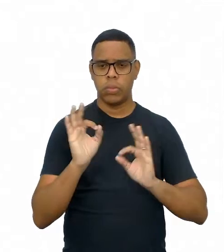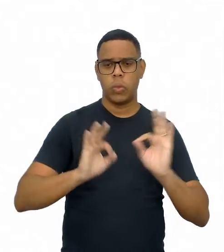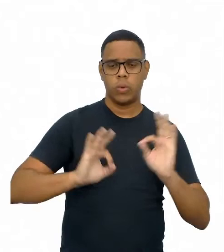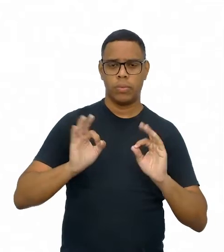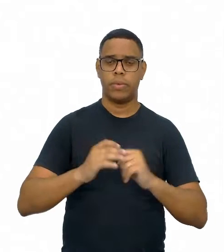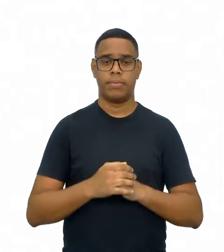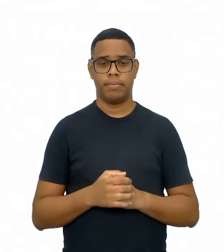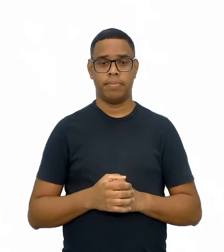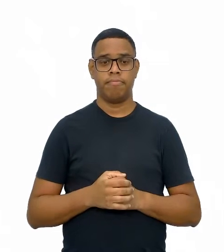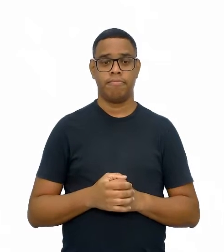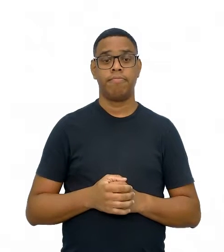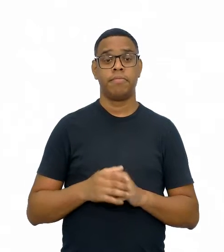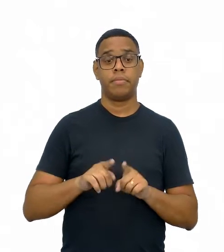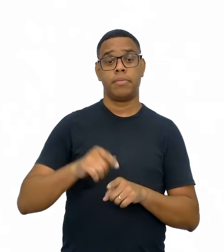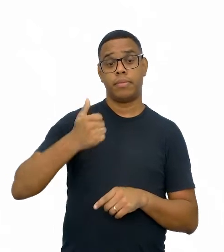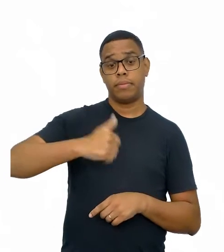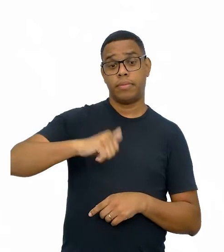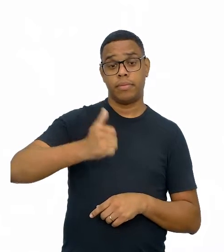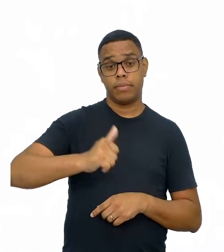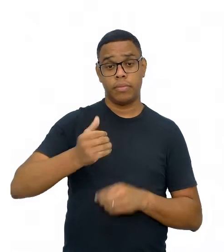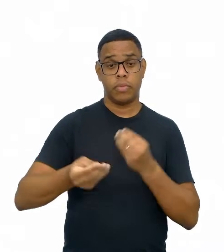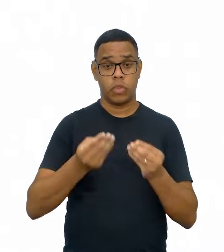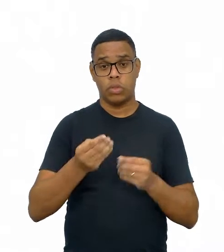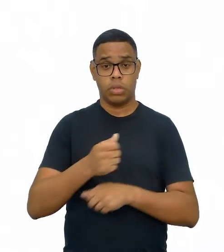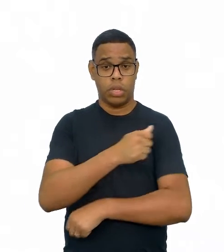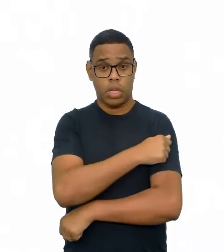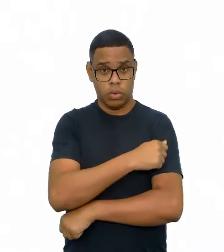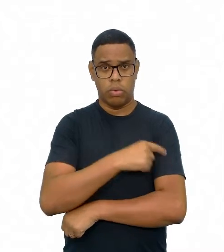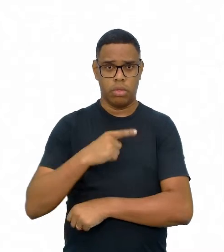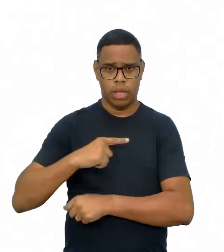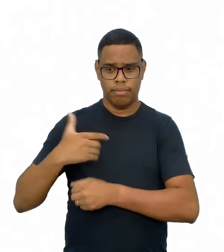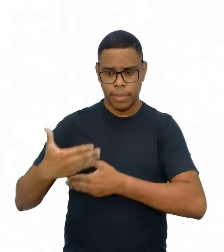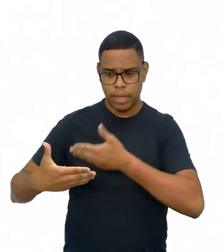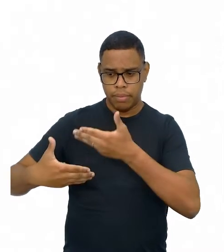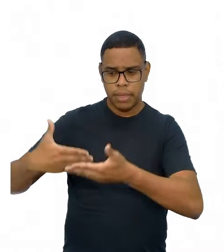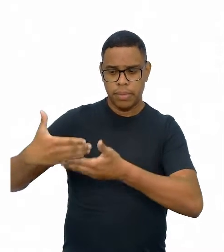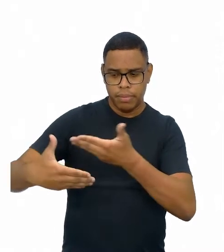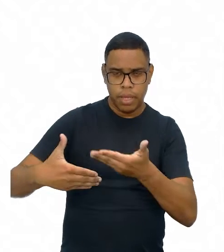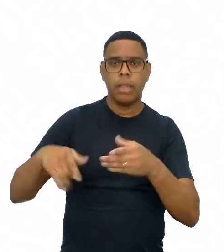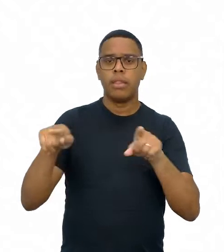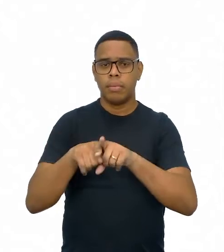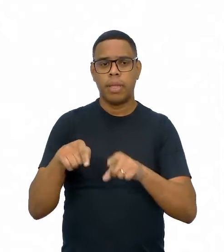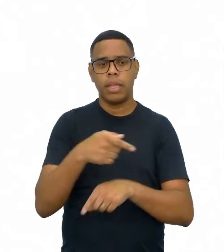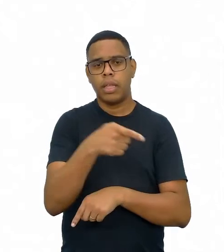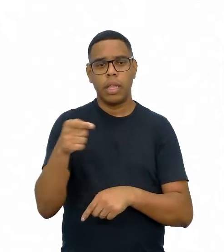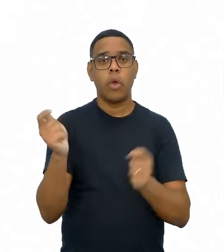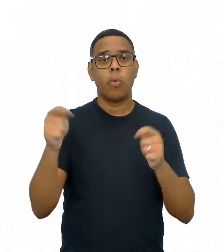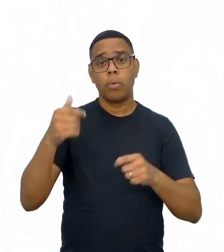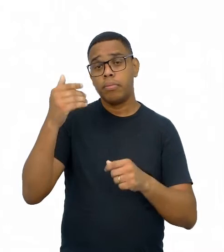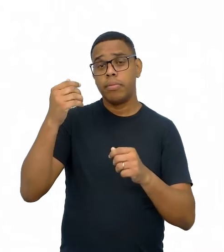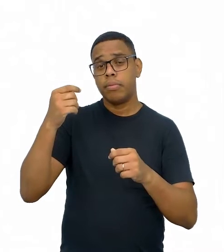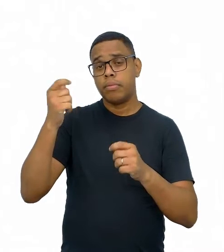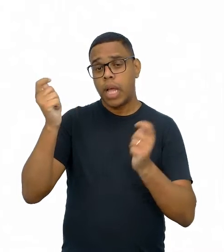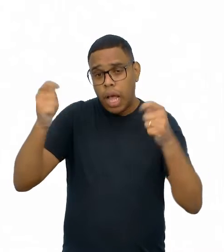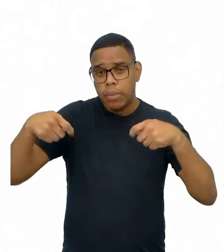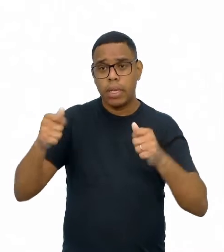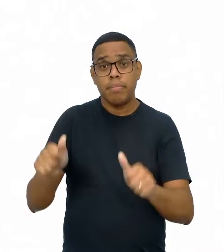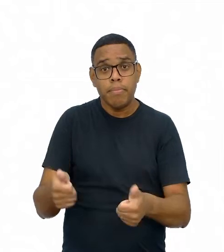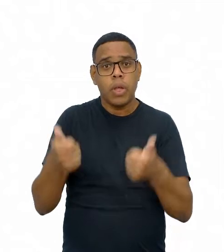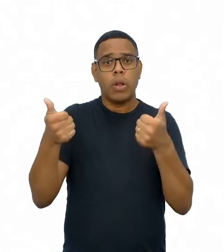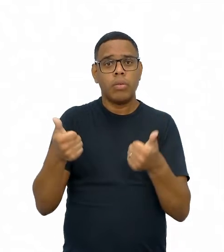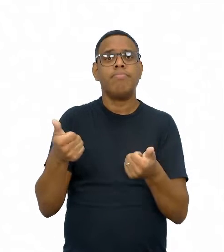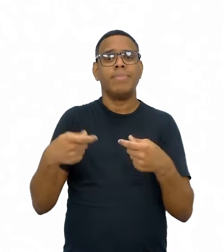percorrido. Analisar o quanto os estudantes caminharam e quais as habilidades que precisam ser